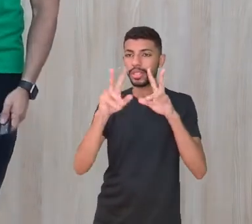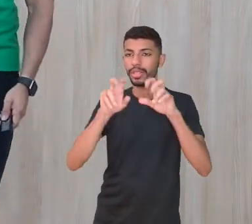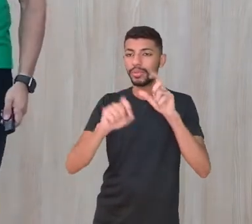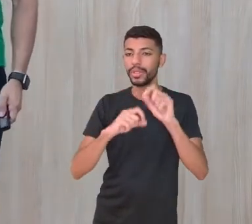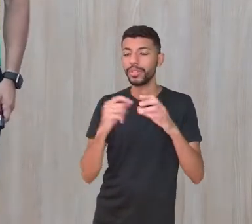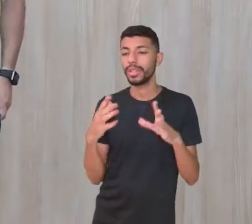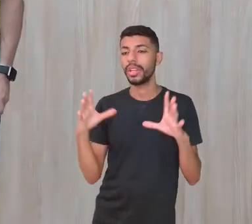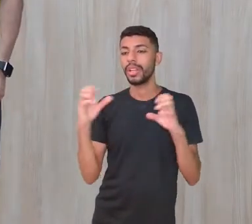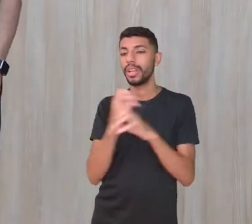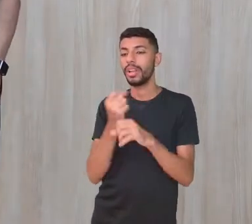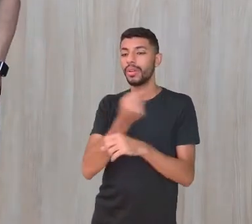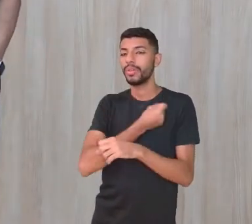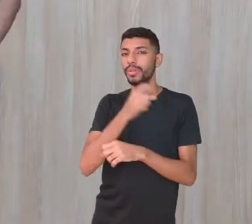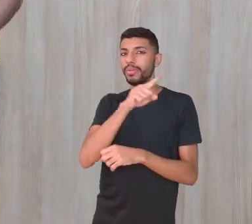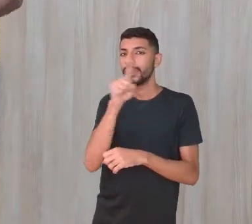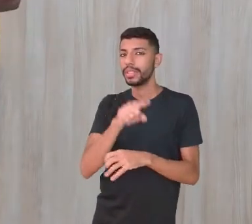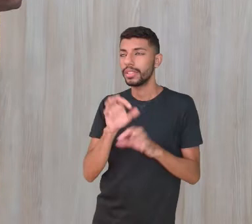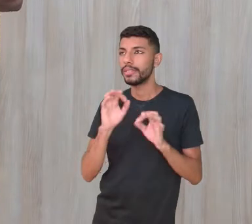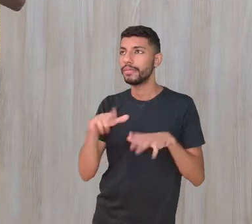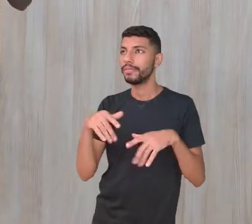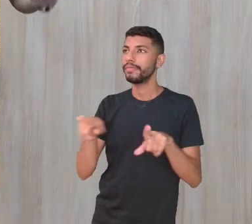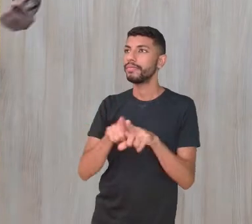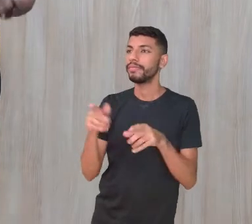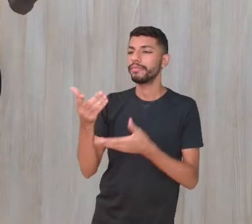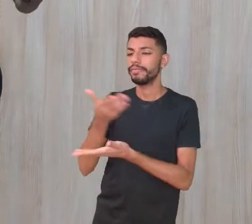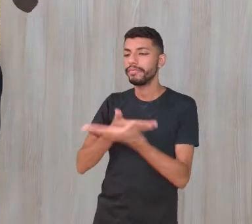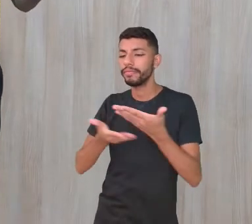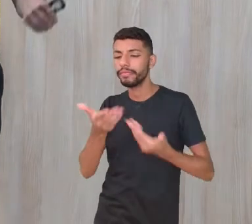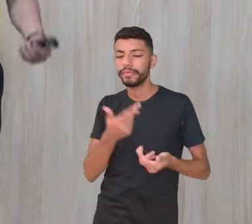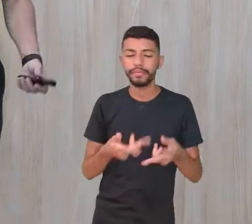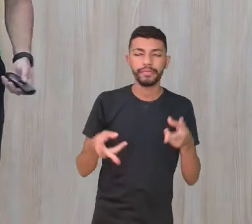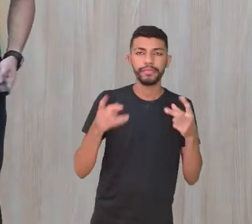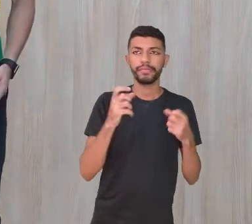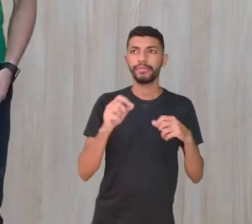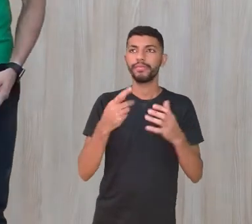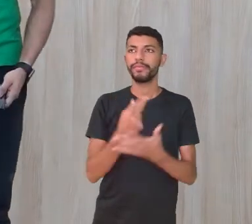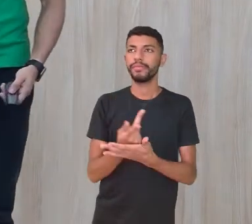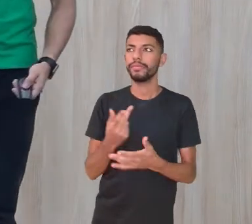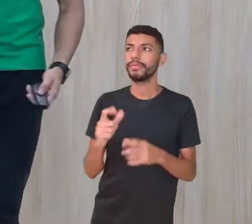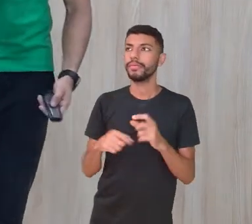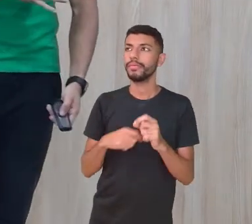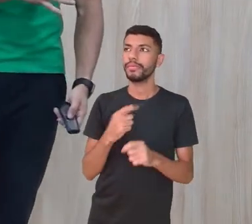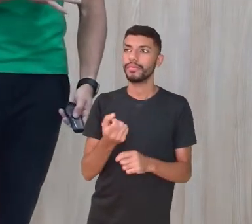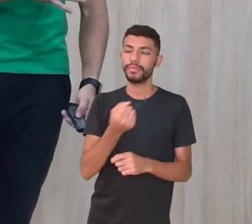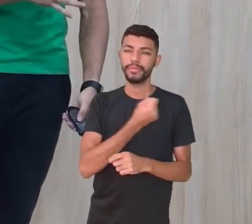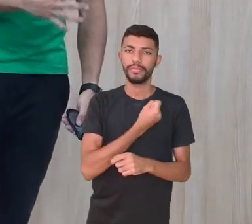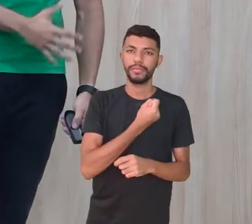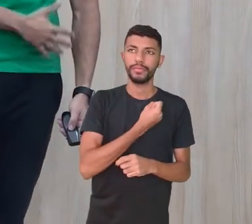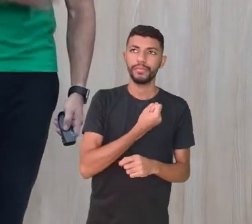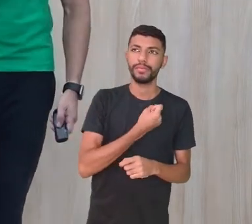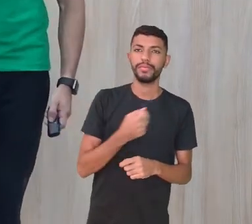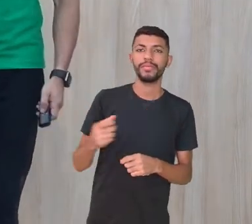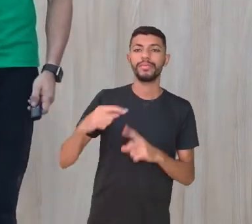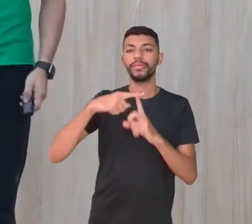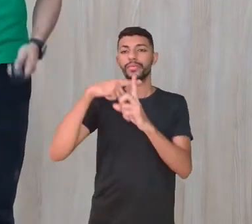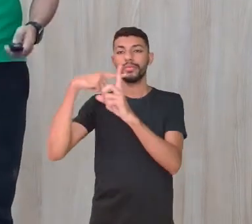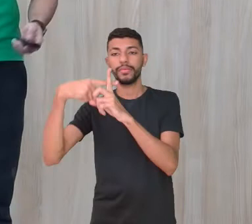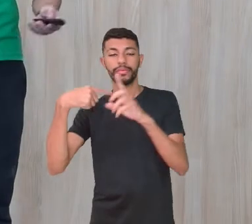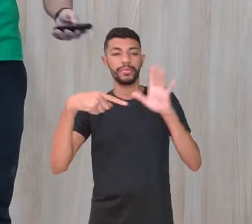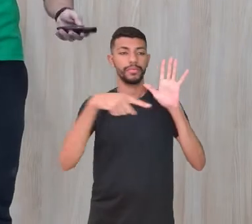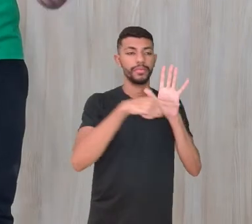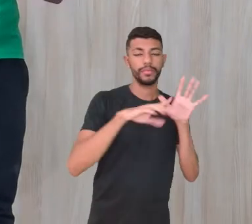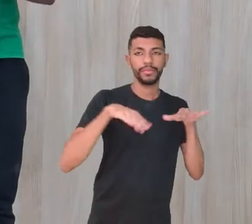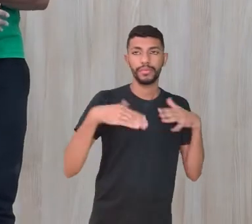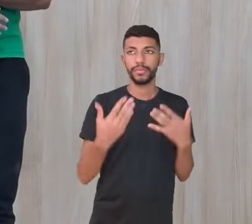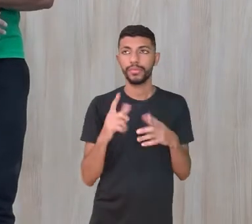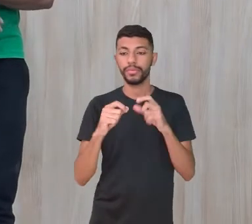operações com números inteiros. E veja a relação aí que acontece entre esses números positivos e negativos quando a gente